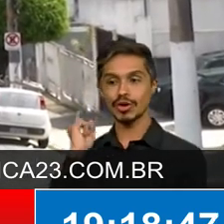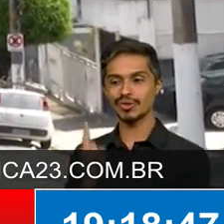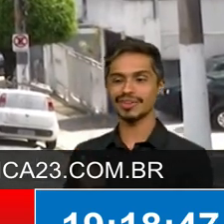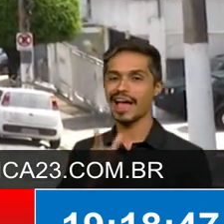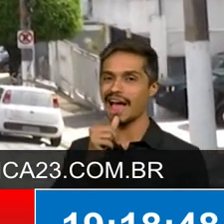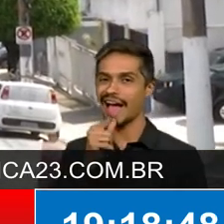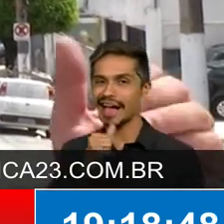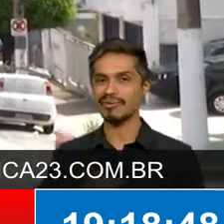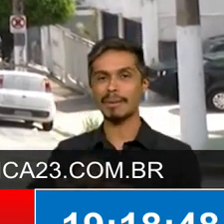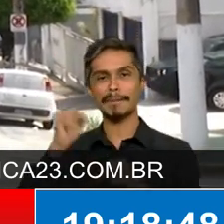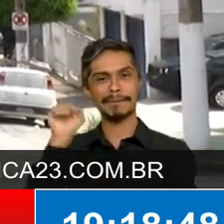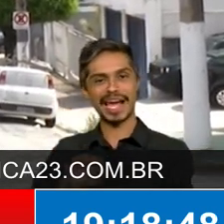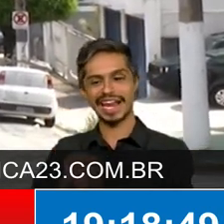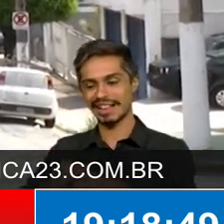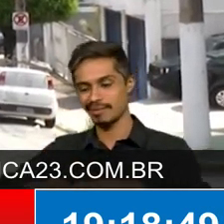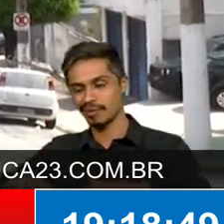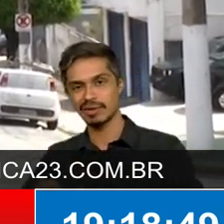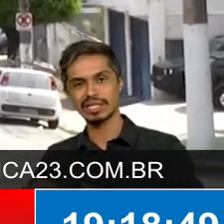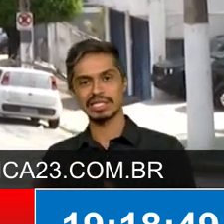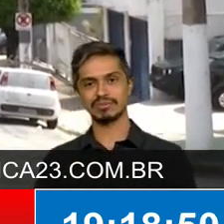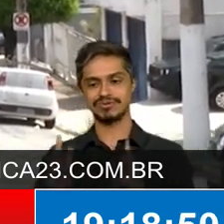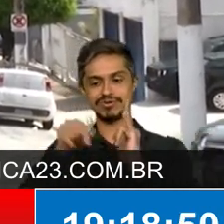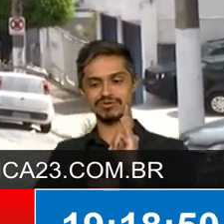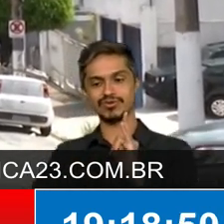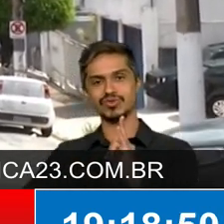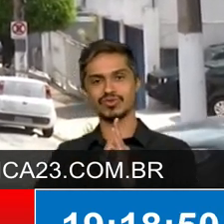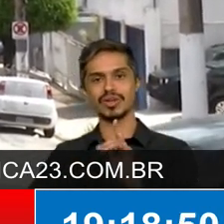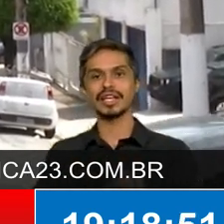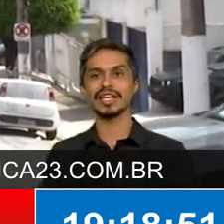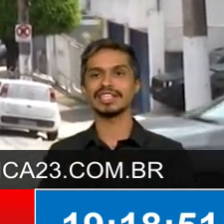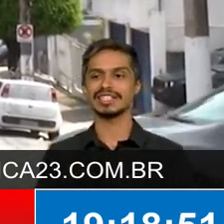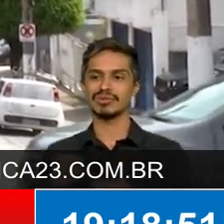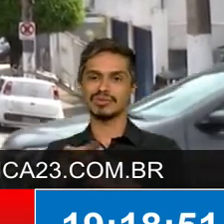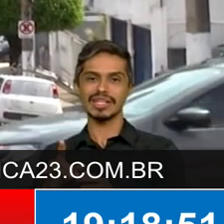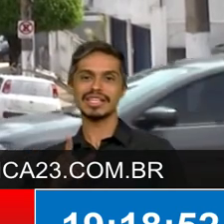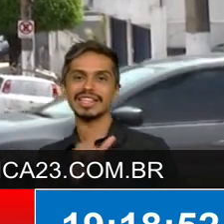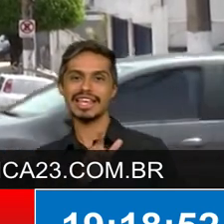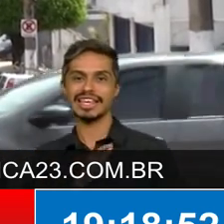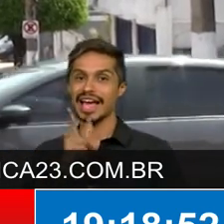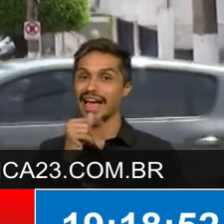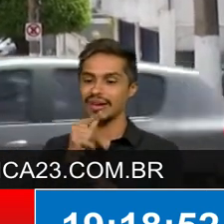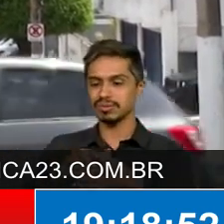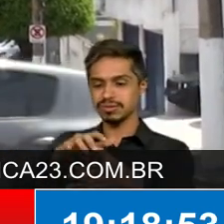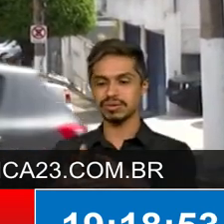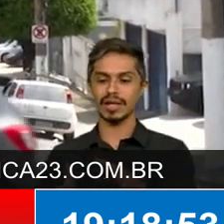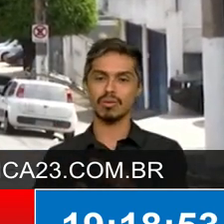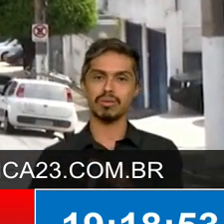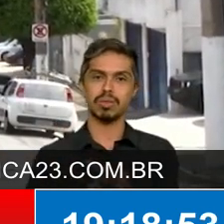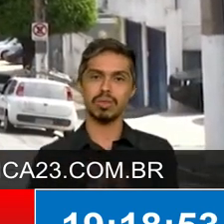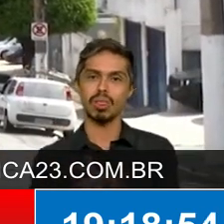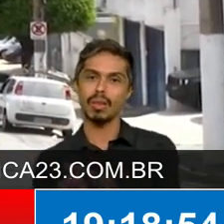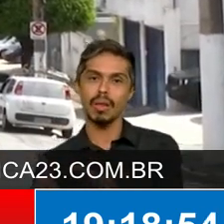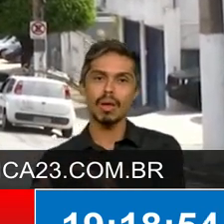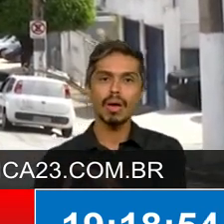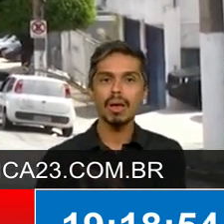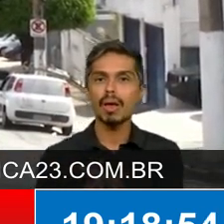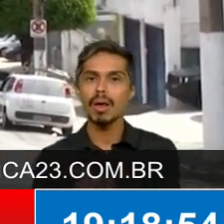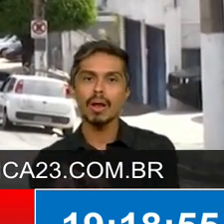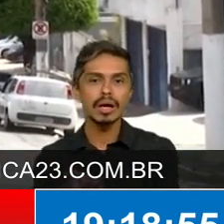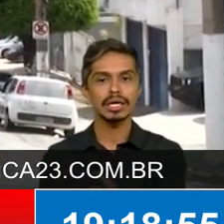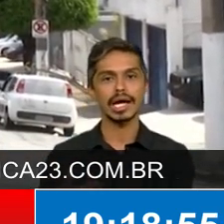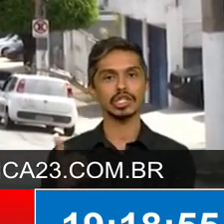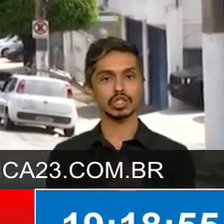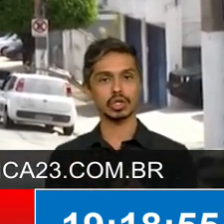subsolo da obra e no parte do térreo. Larvas, né? São larvas. Agora a gente vai fazer uma medida para remover